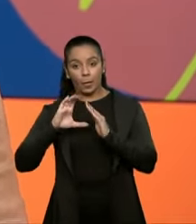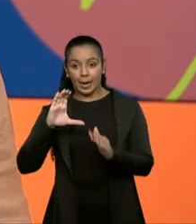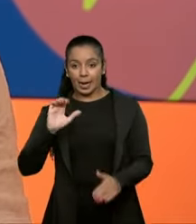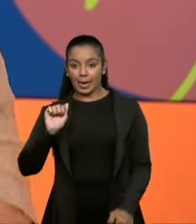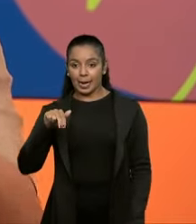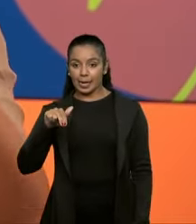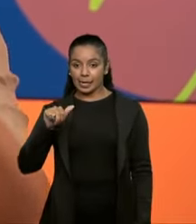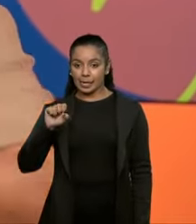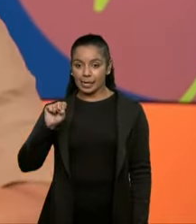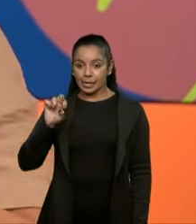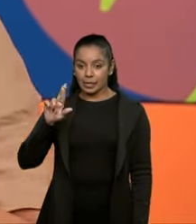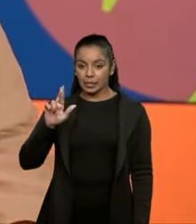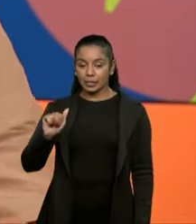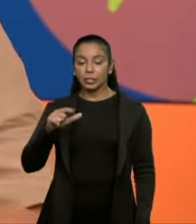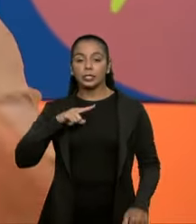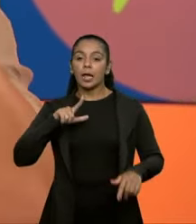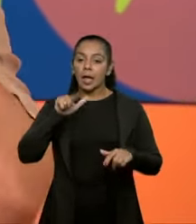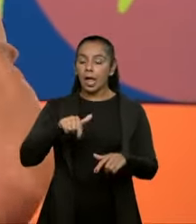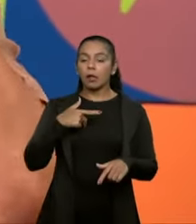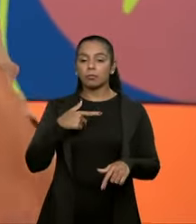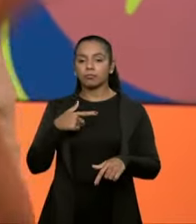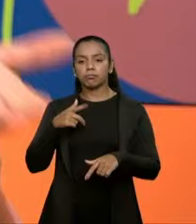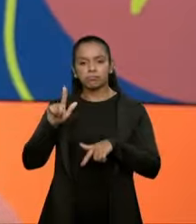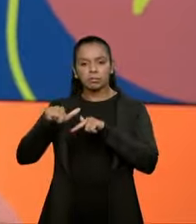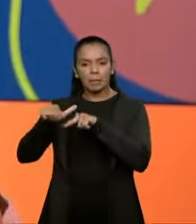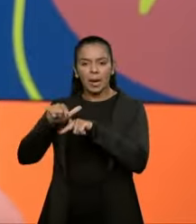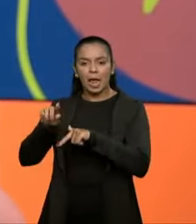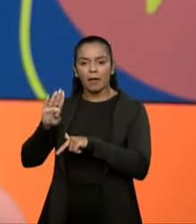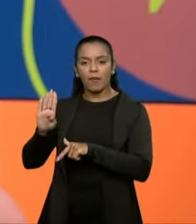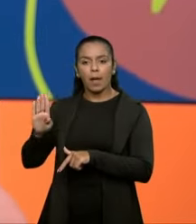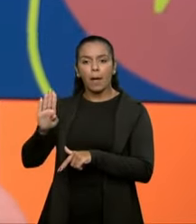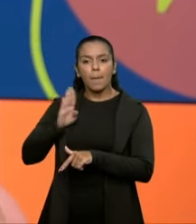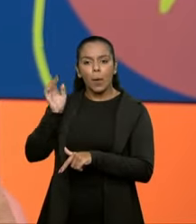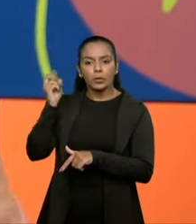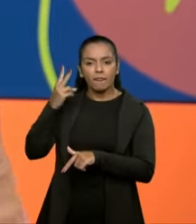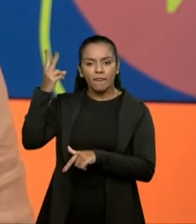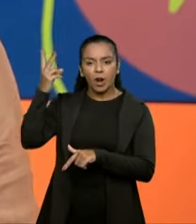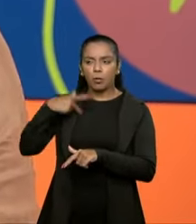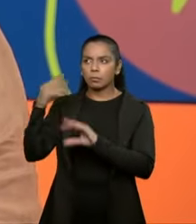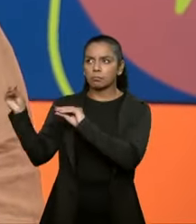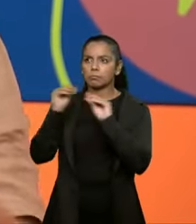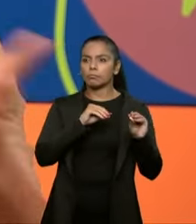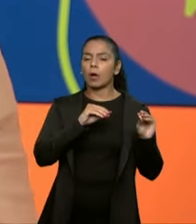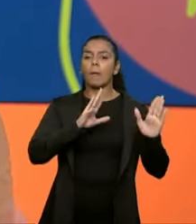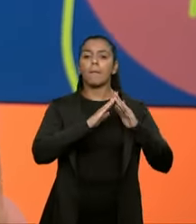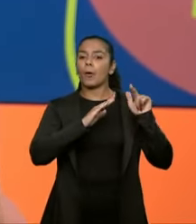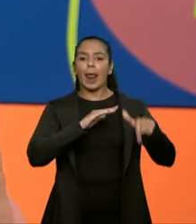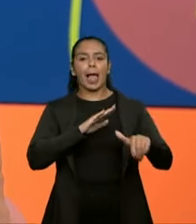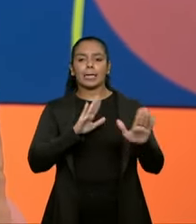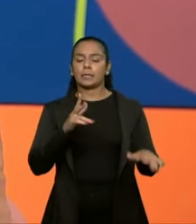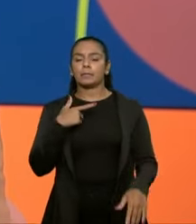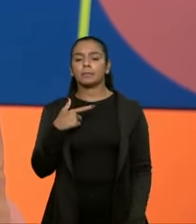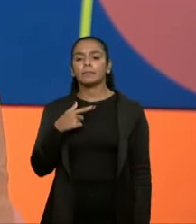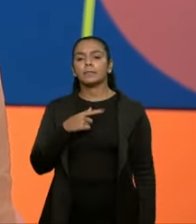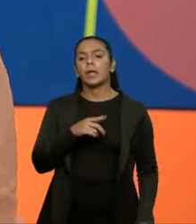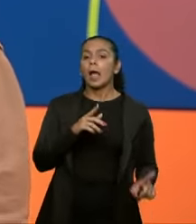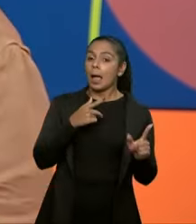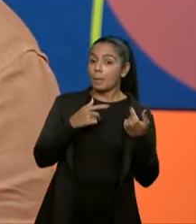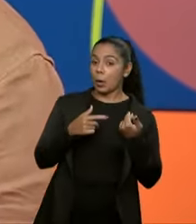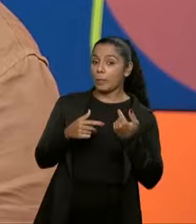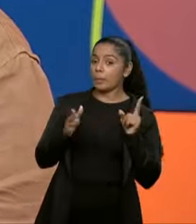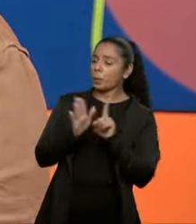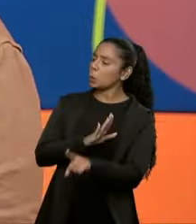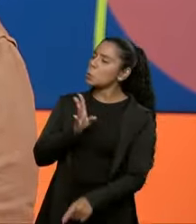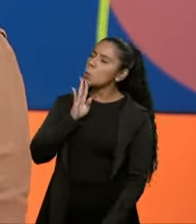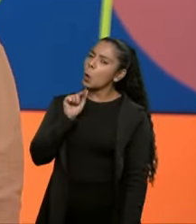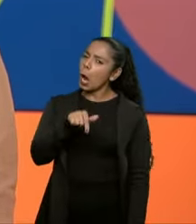anos, era do mercado financeiro, sustentou, foi para lá e falou para a mulher, não volto mais, venha morar aqui, nunca mais saio de lá. Se ela conhece ele, não? Aí ela me